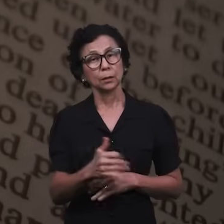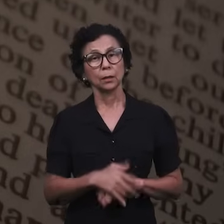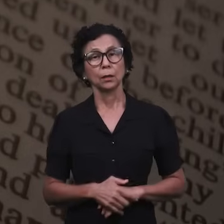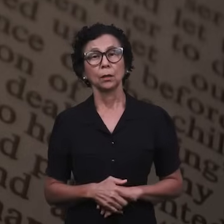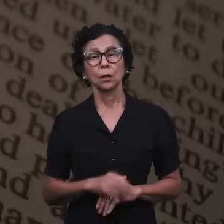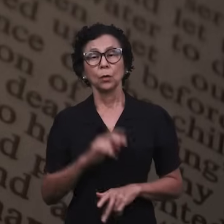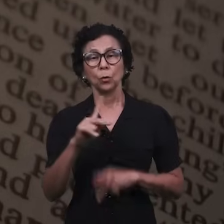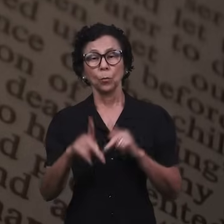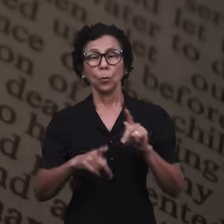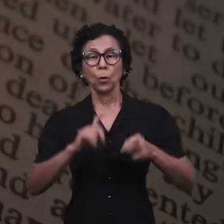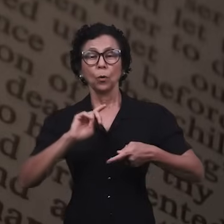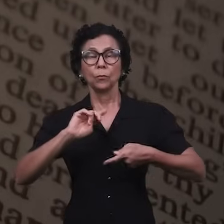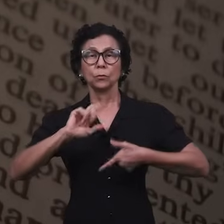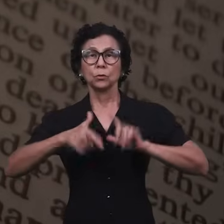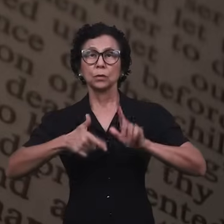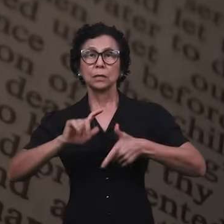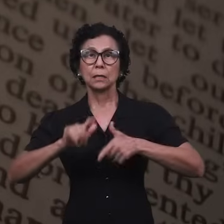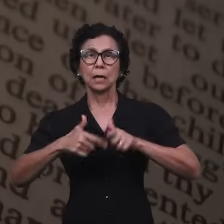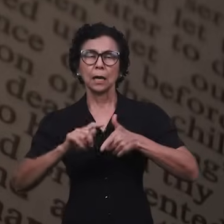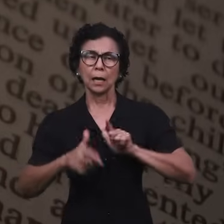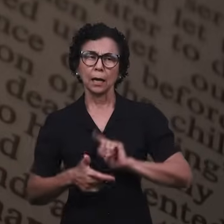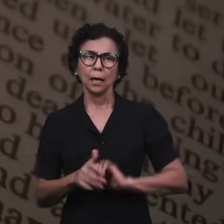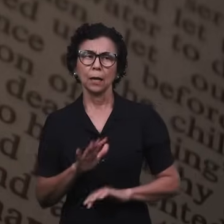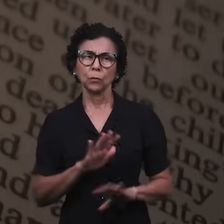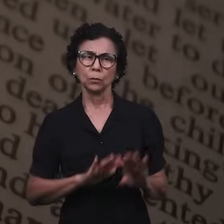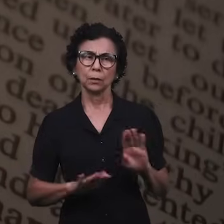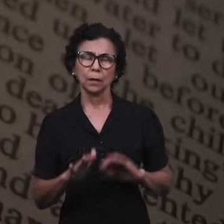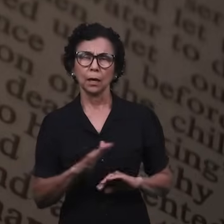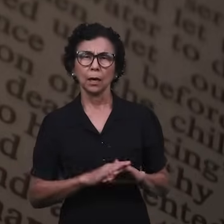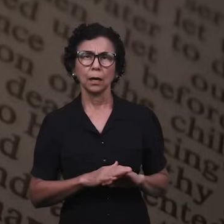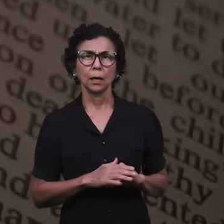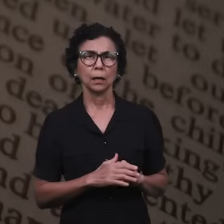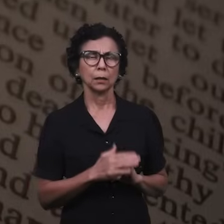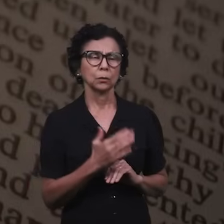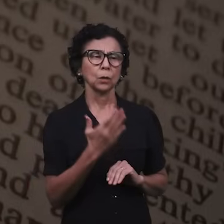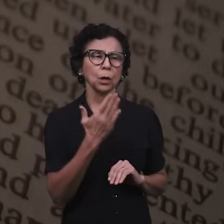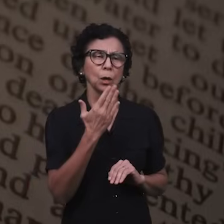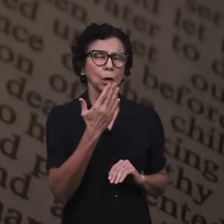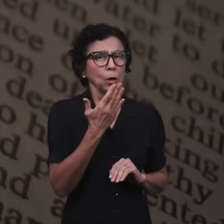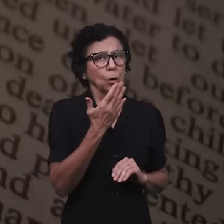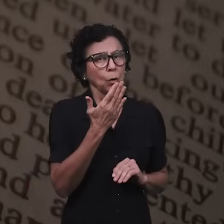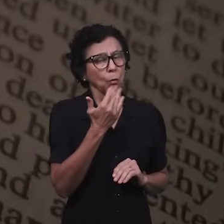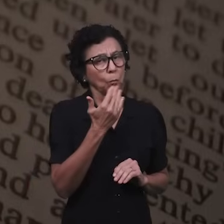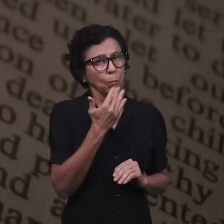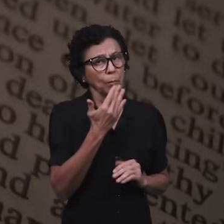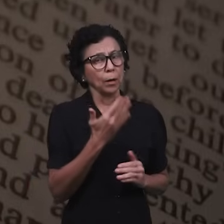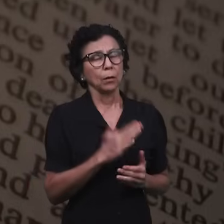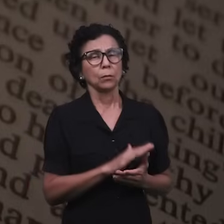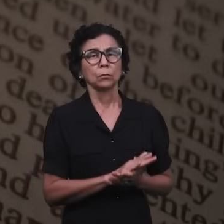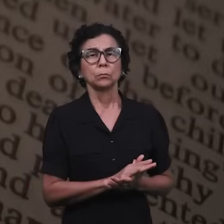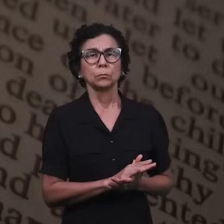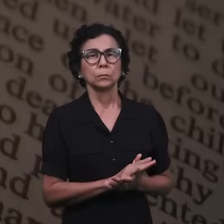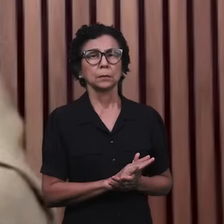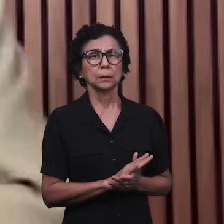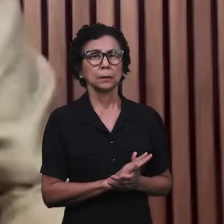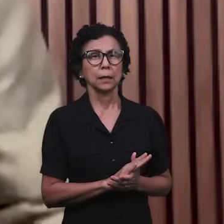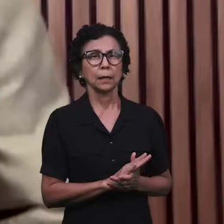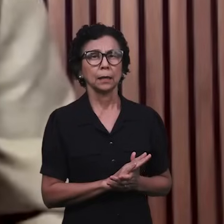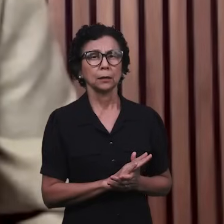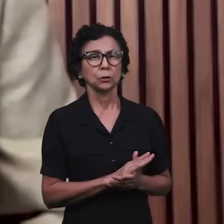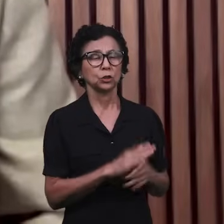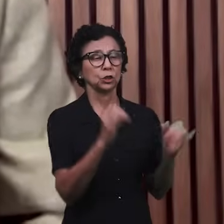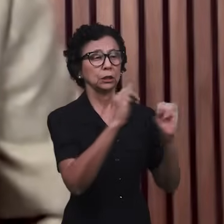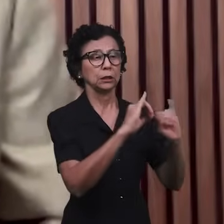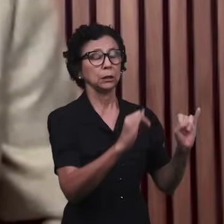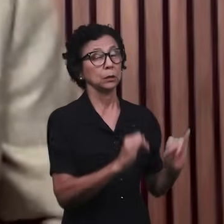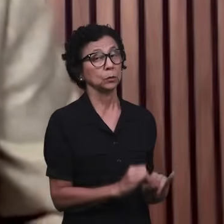o Senhor: assim comerão os filhos de Israel o seu pão imundo entre os gentios, para onde os lançarei. Aí já é uma